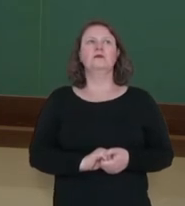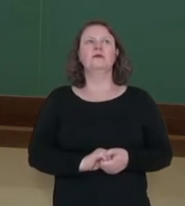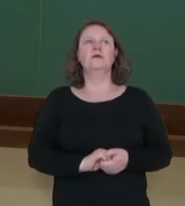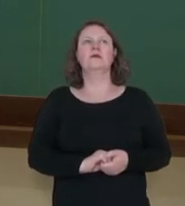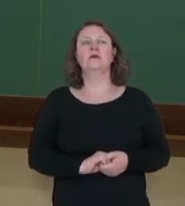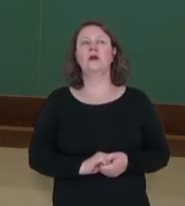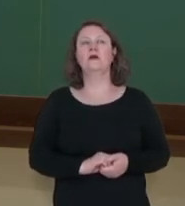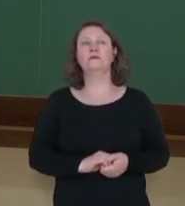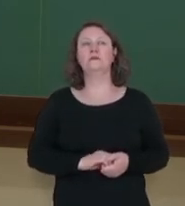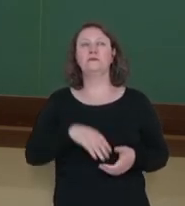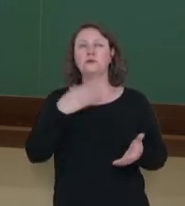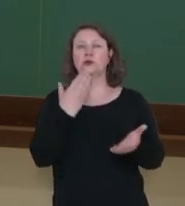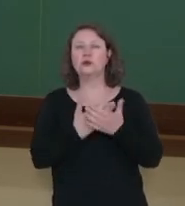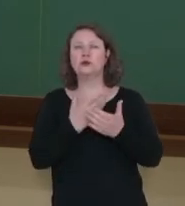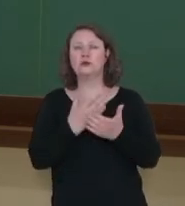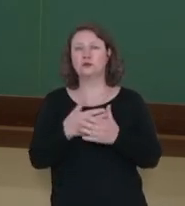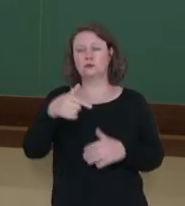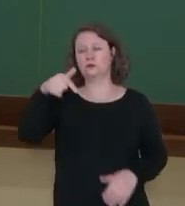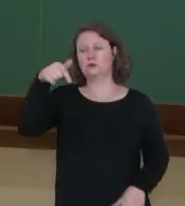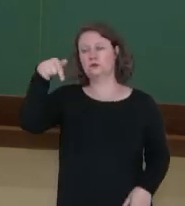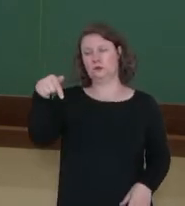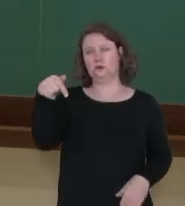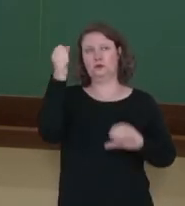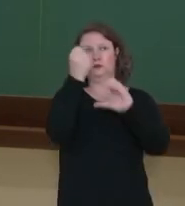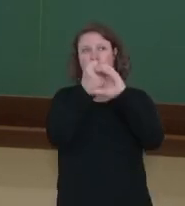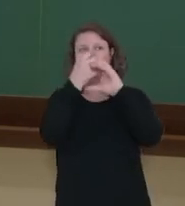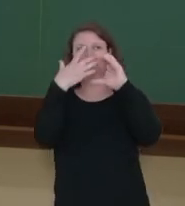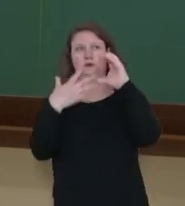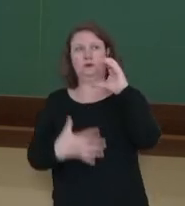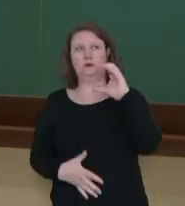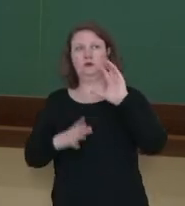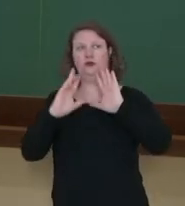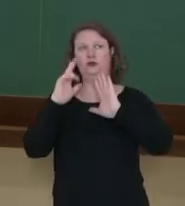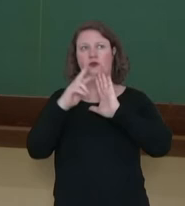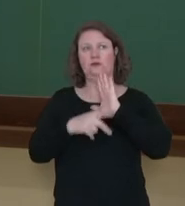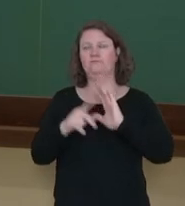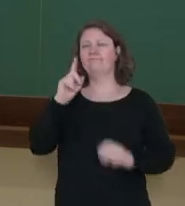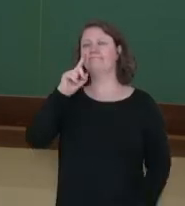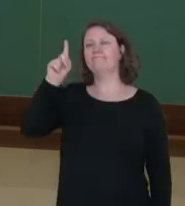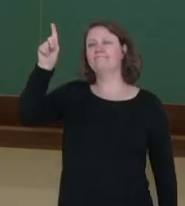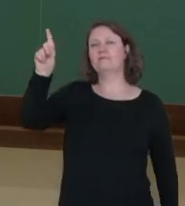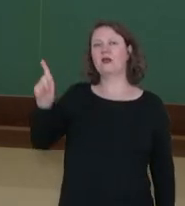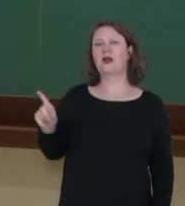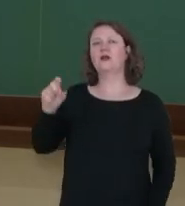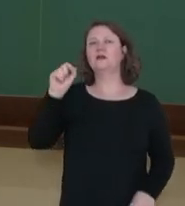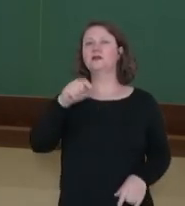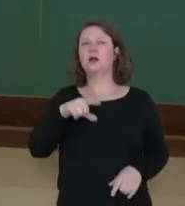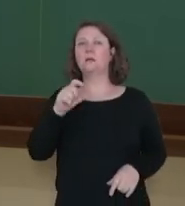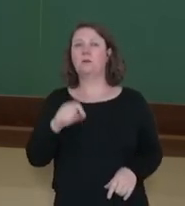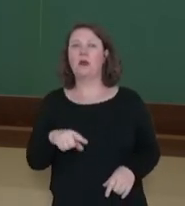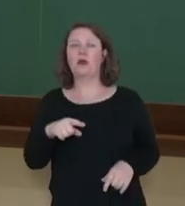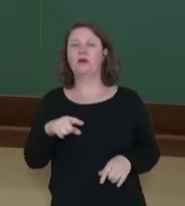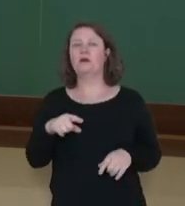foram estudadas 7 características. Forma da semente, se ela era lisa ou